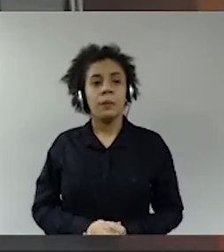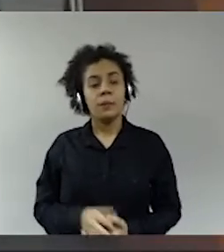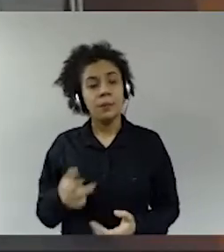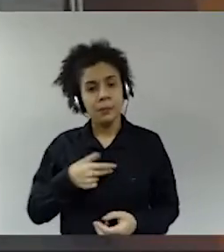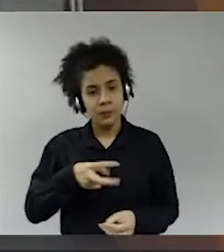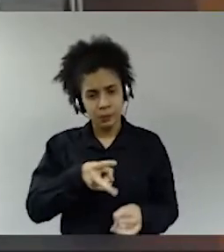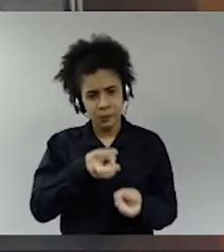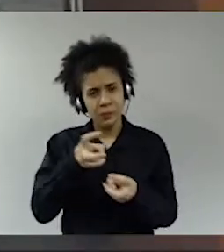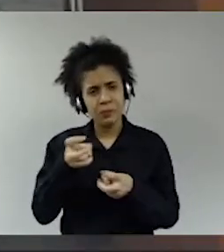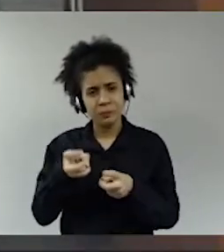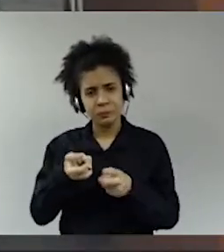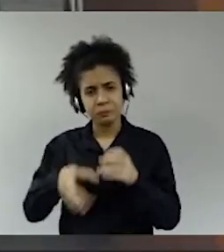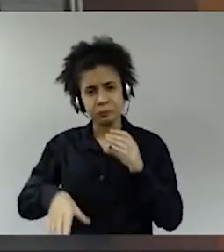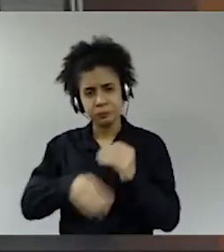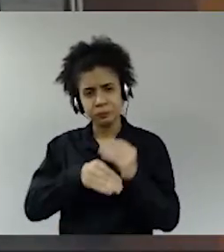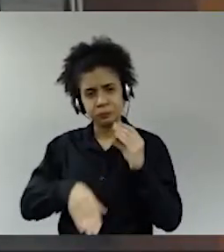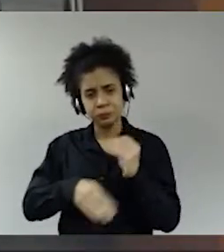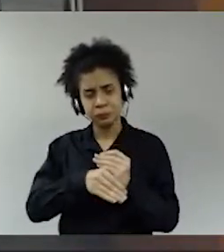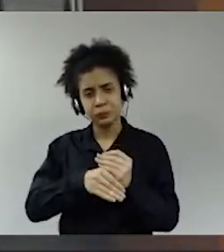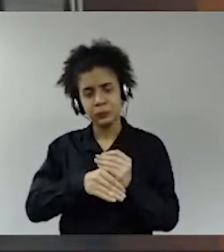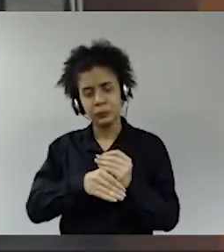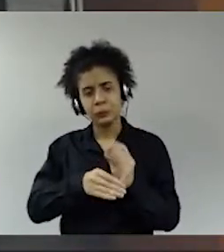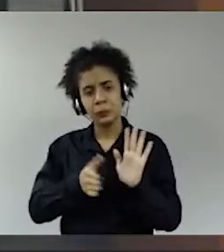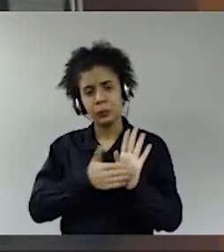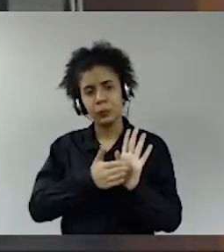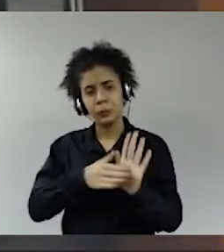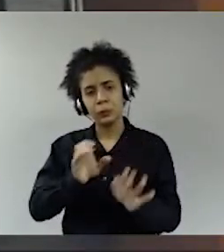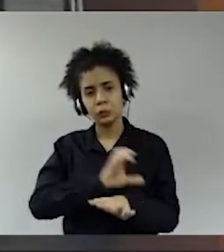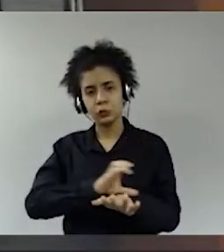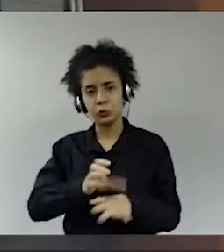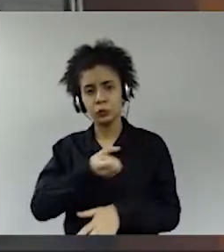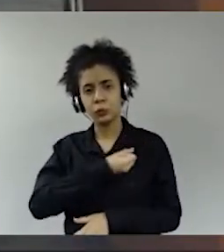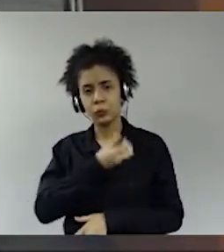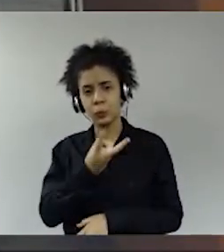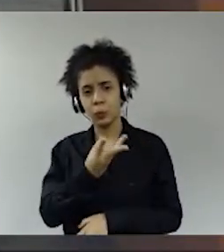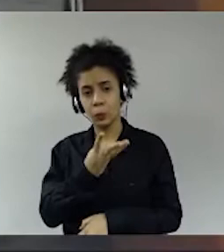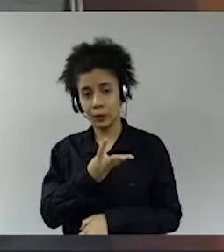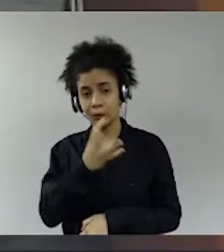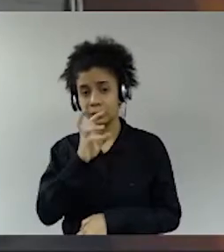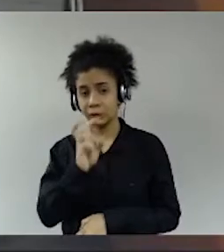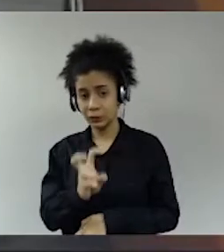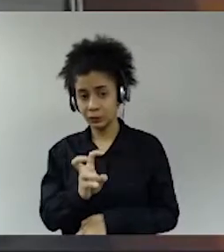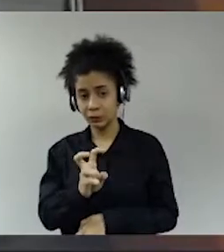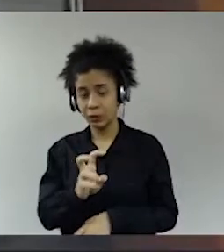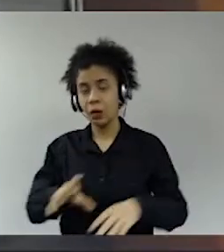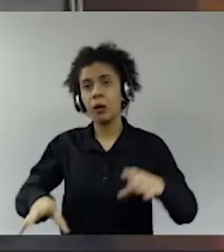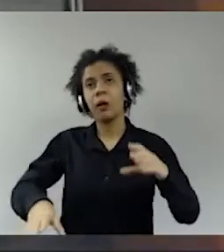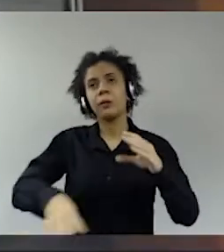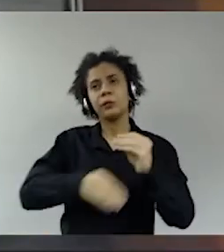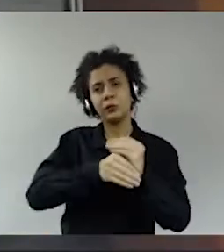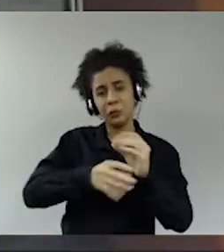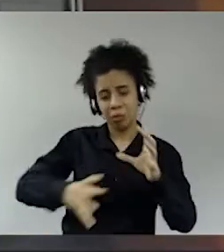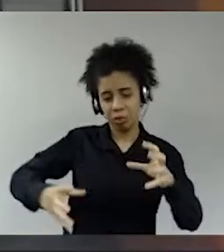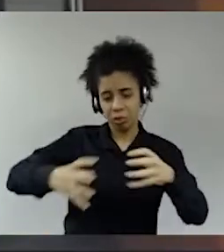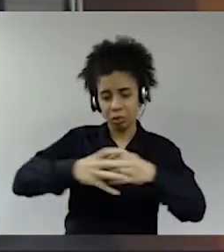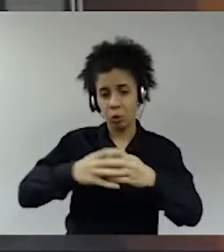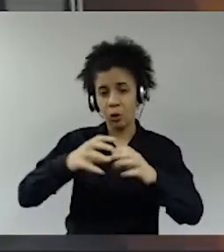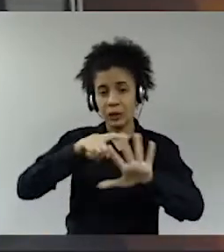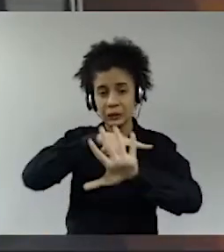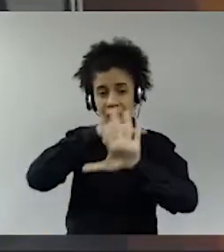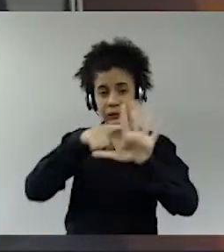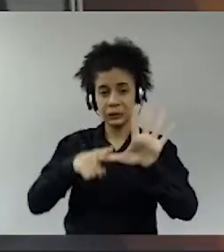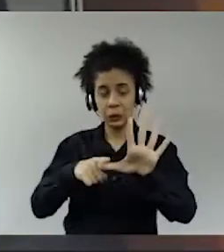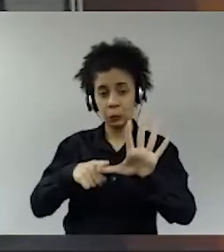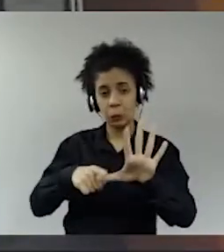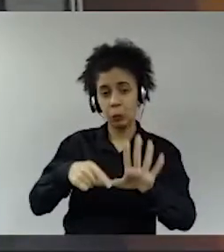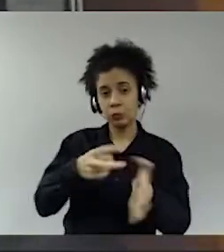o projeto de emenda constitucional número 45, ao juntar alguns tributos, reunindo-os num